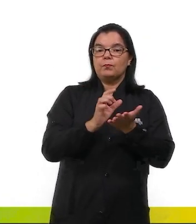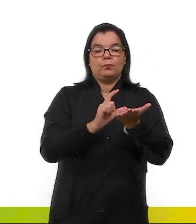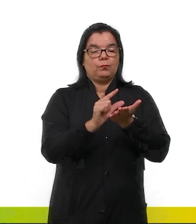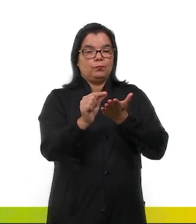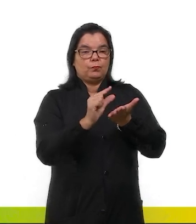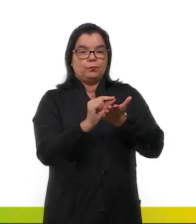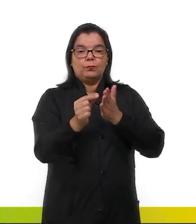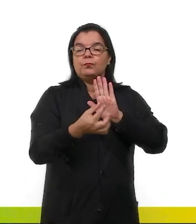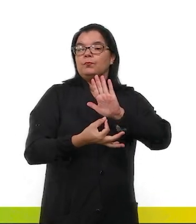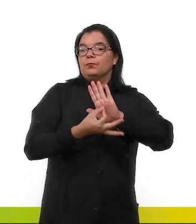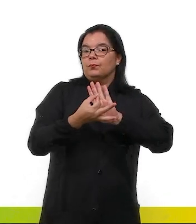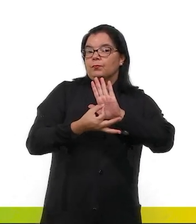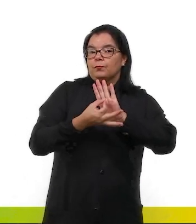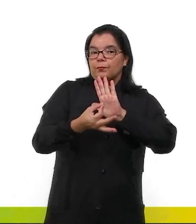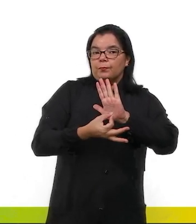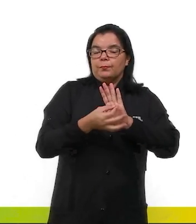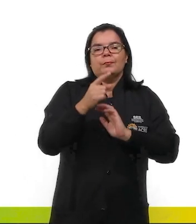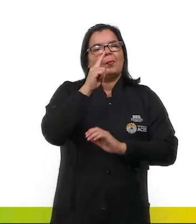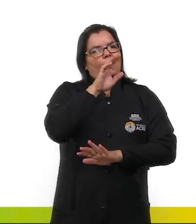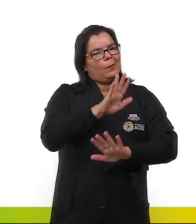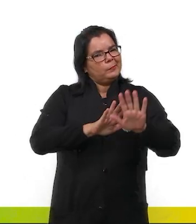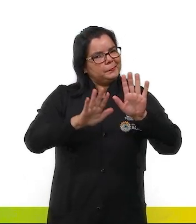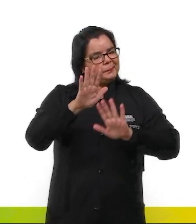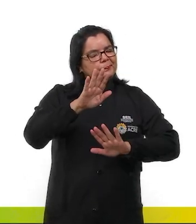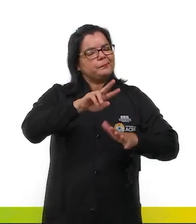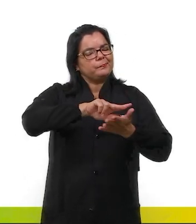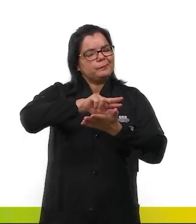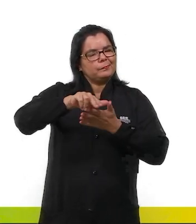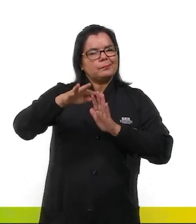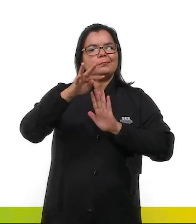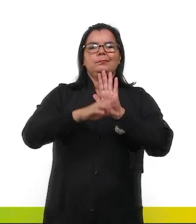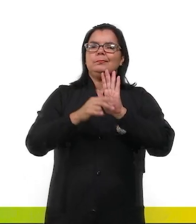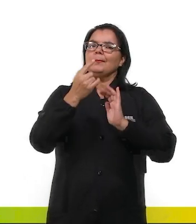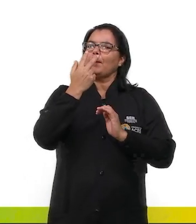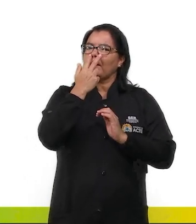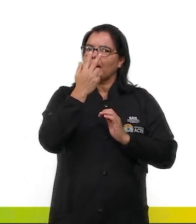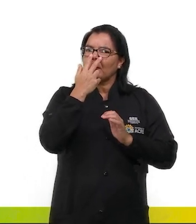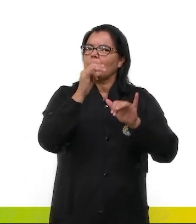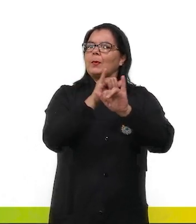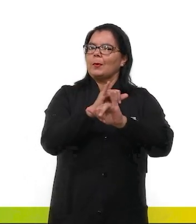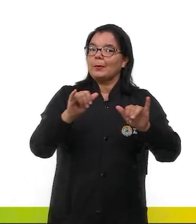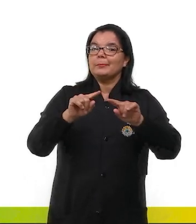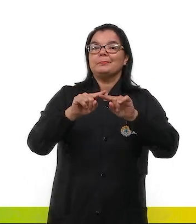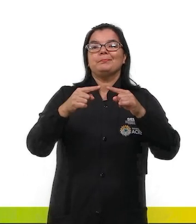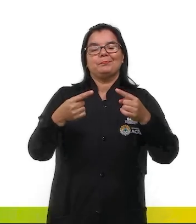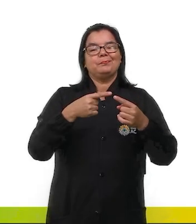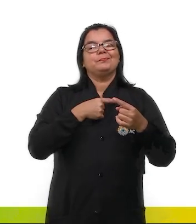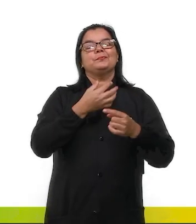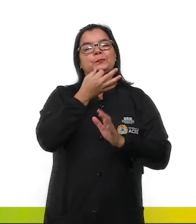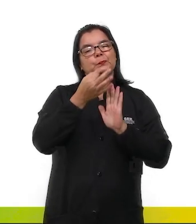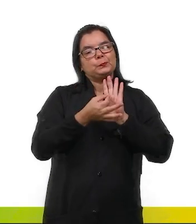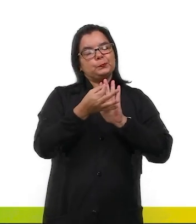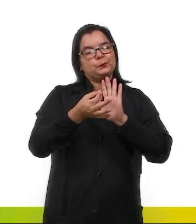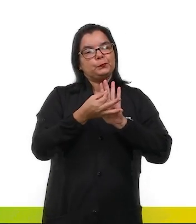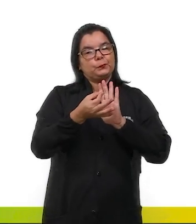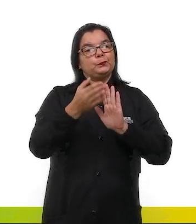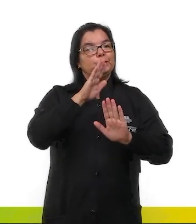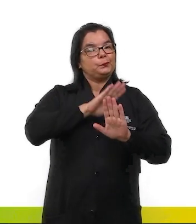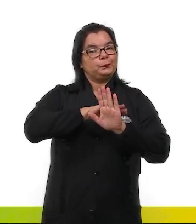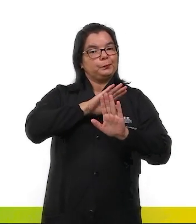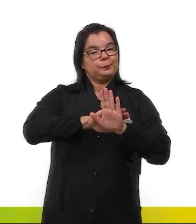artigo de opinião. E cuidado, muitos textos parecem informativos, mas carregam